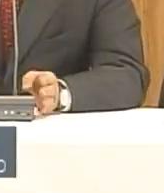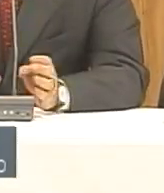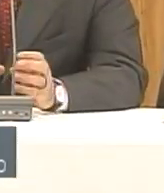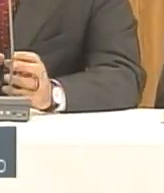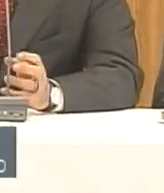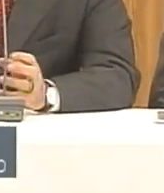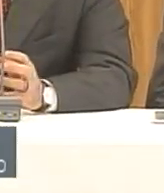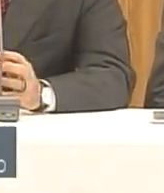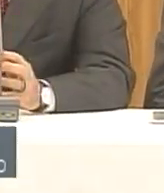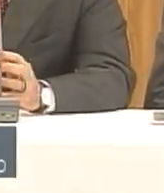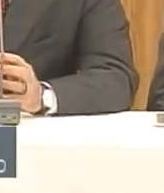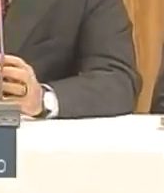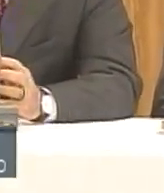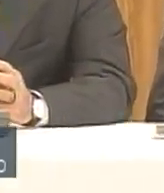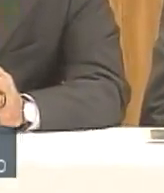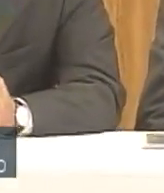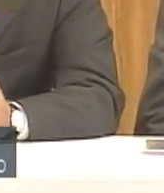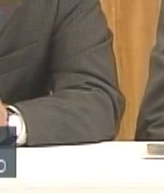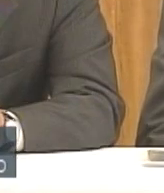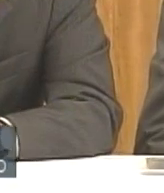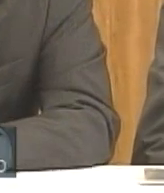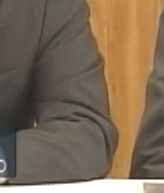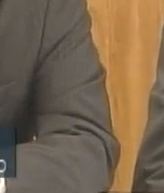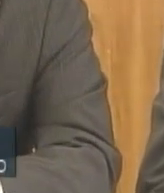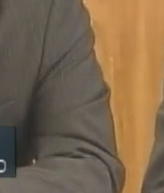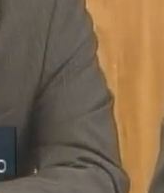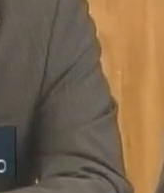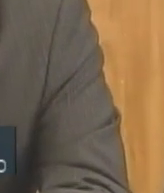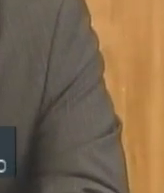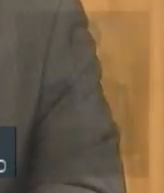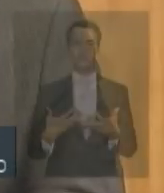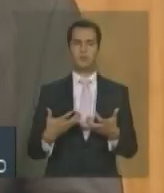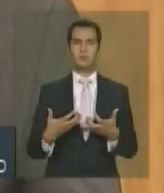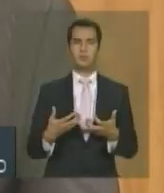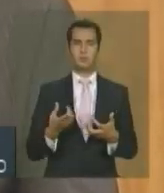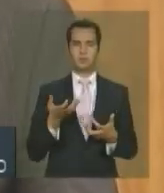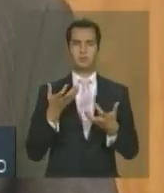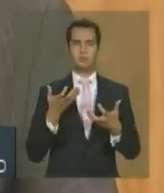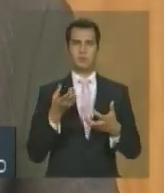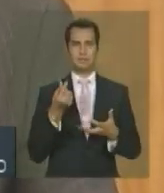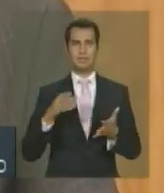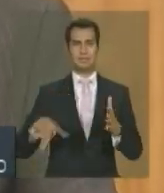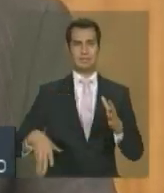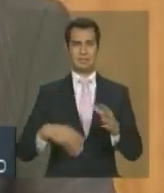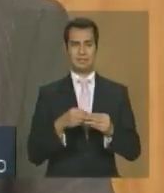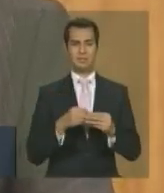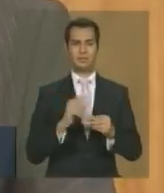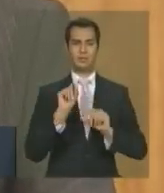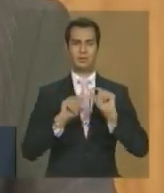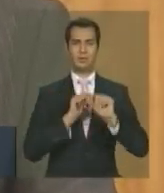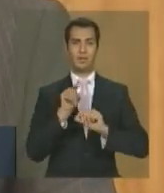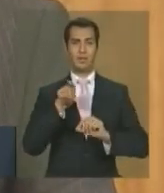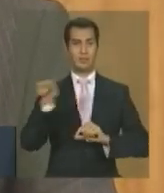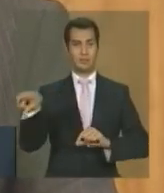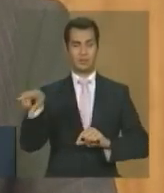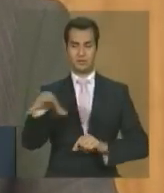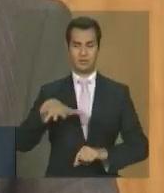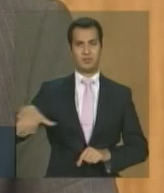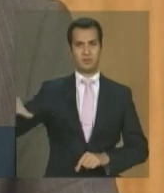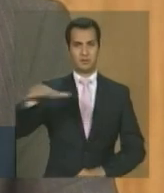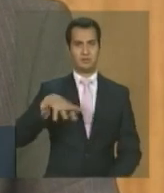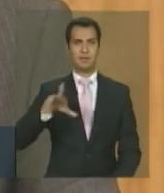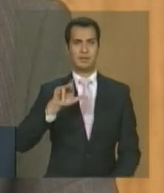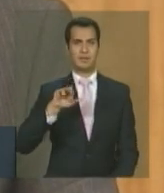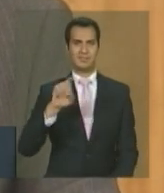Muitos investimentos ali na região. Como foi dito aqui, deve se consolidar como o segundo polo